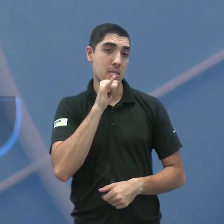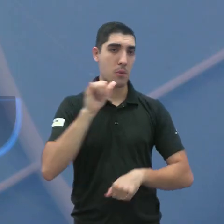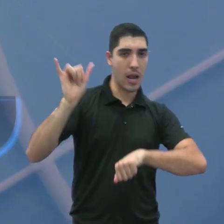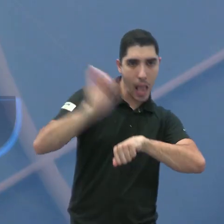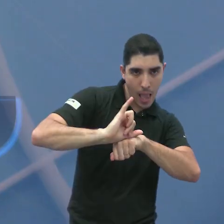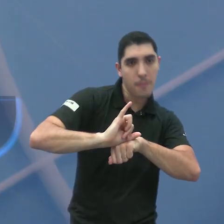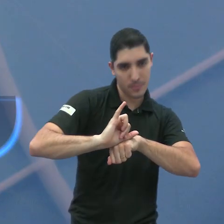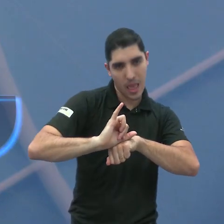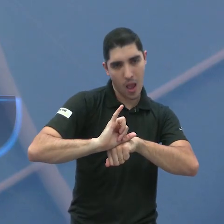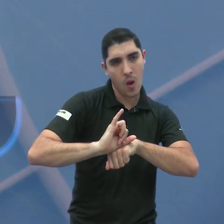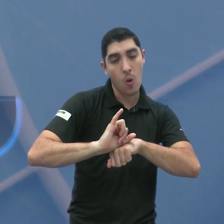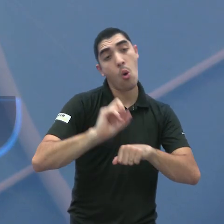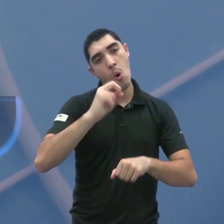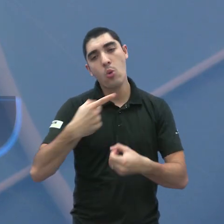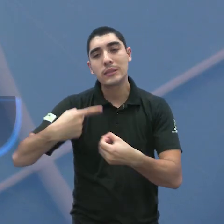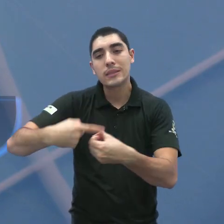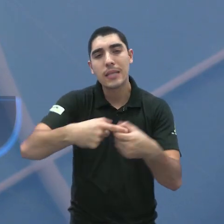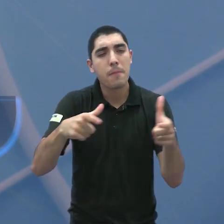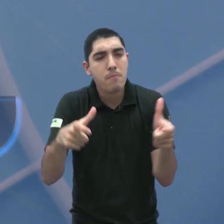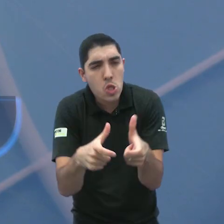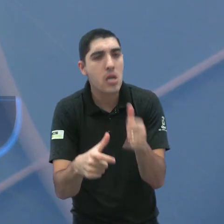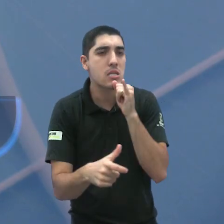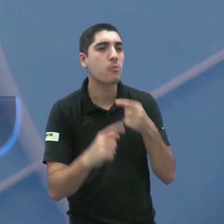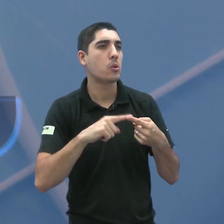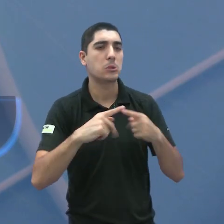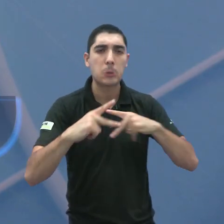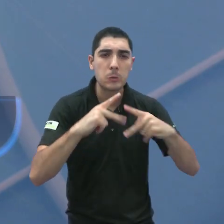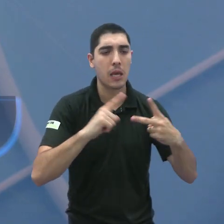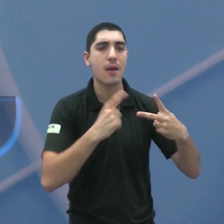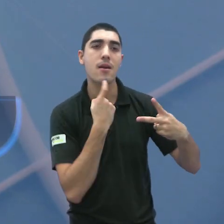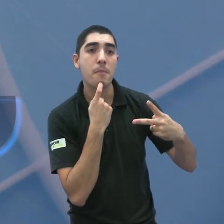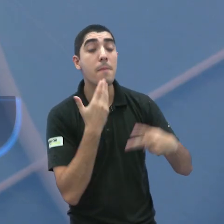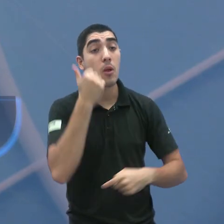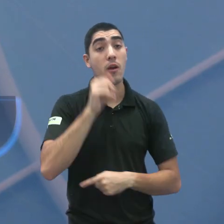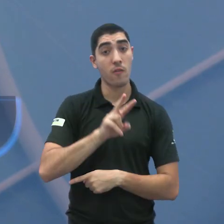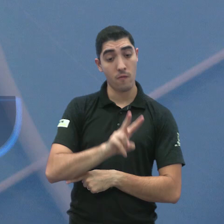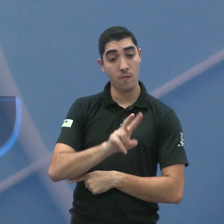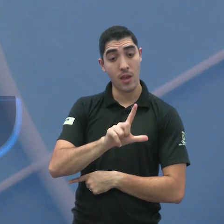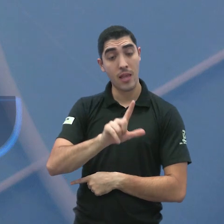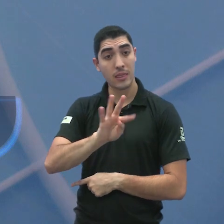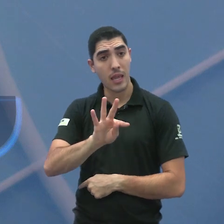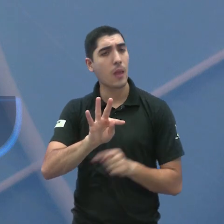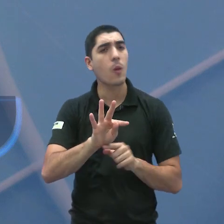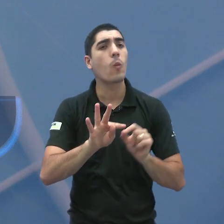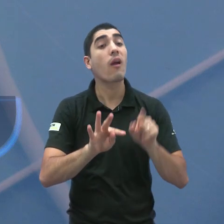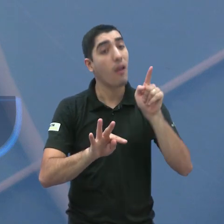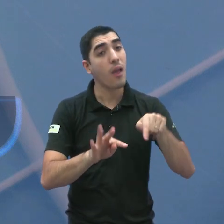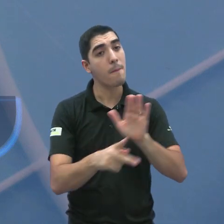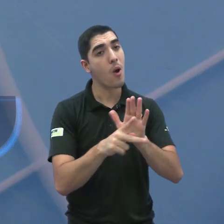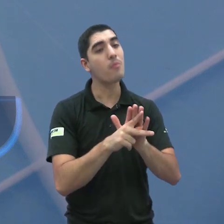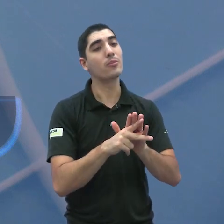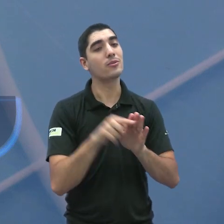também nas cidades menores, né, São José dos Campos, Campinas, seria o VLT. O veículo leve sobre trilhos